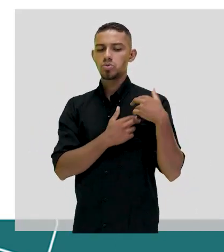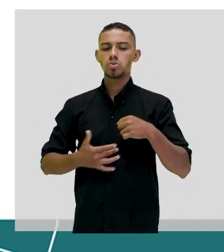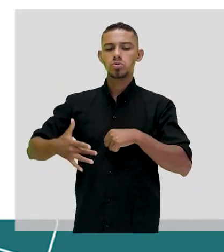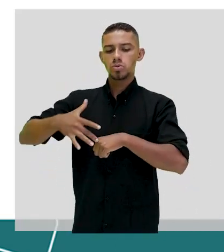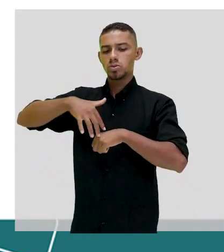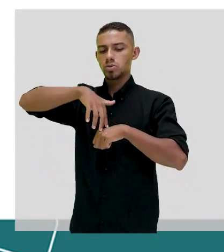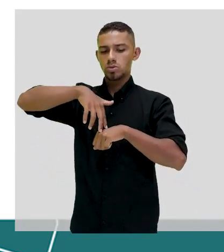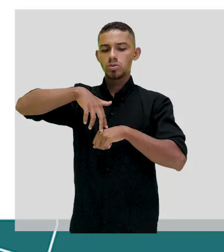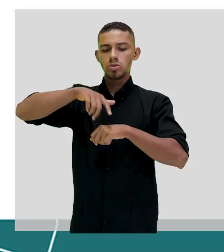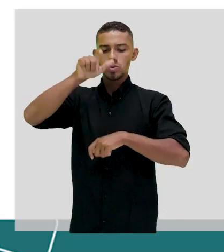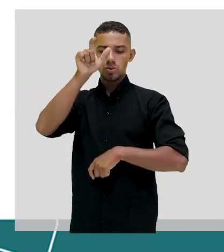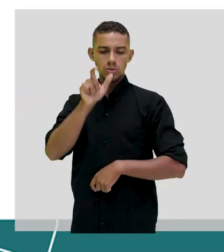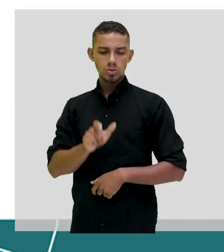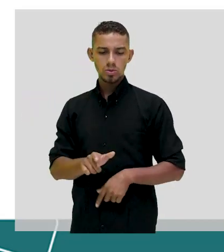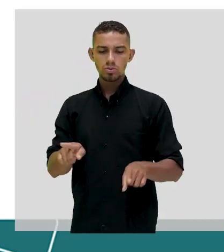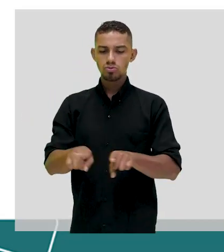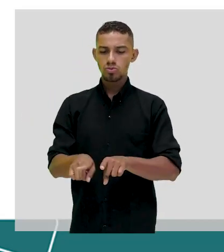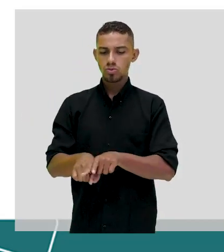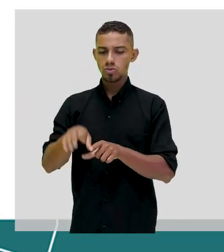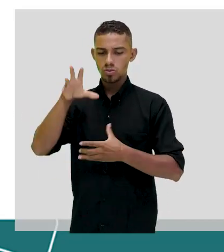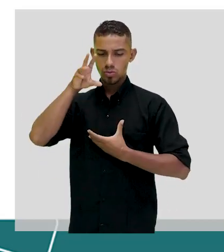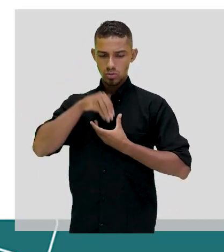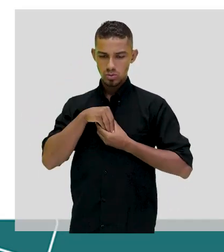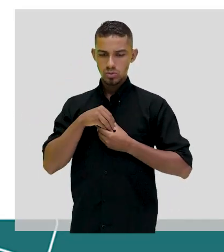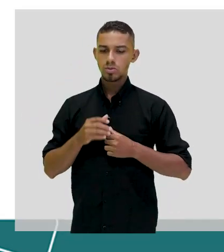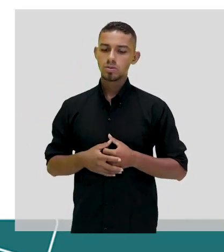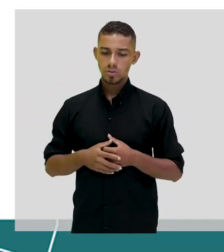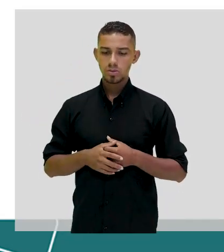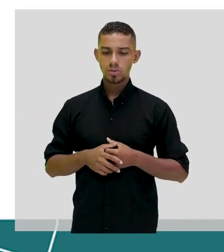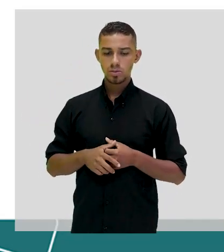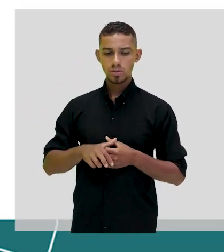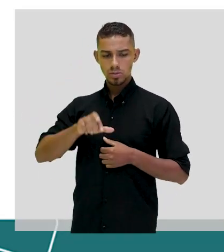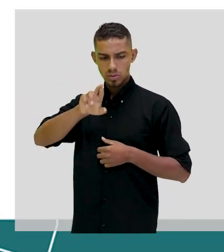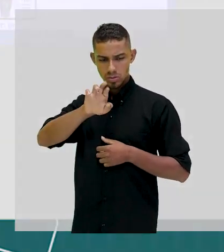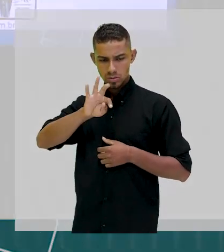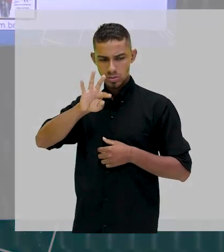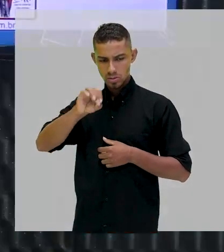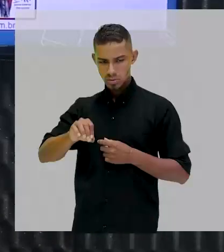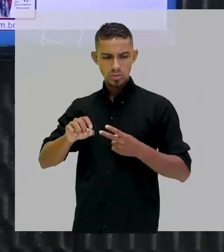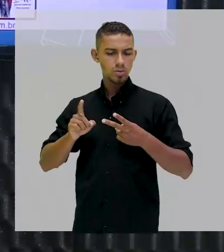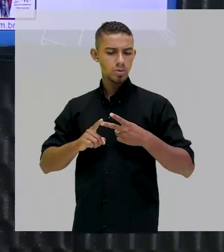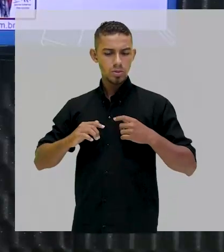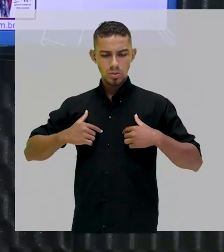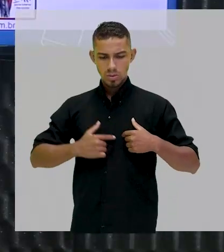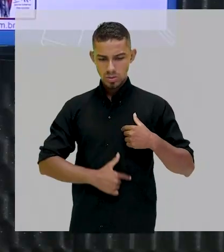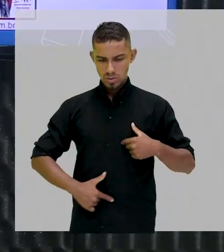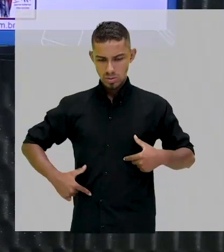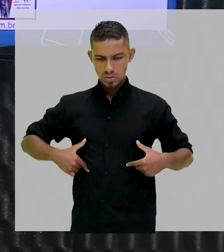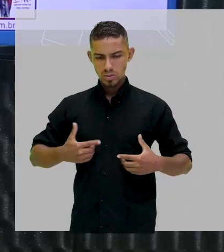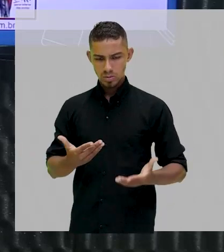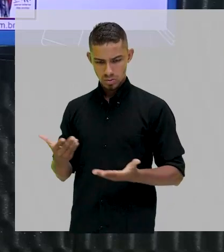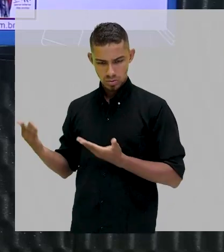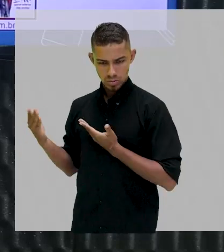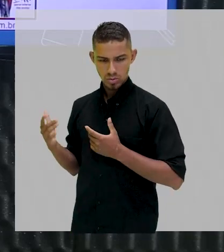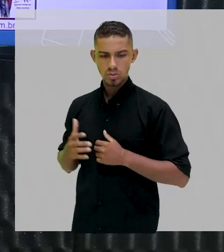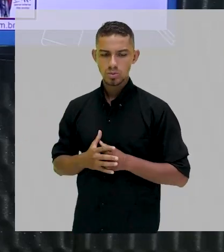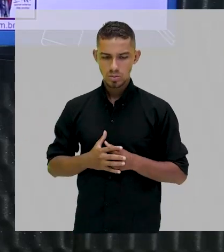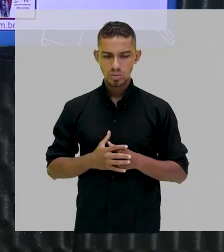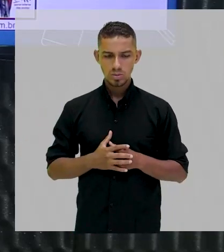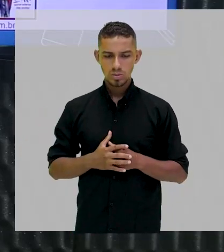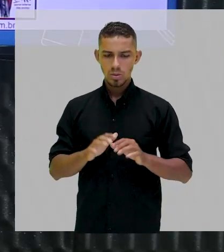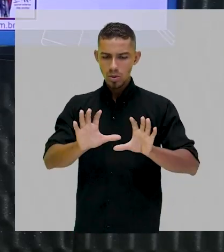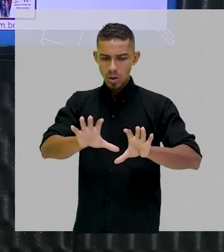da coluna e dos órgãos internos, reto abdominal, transverso do abdômen, glúteo